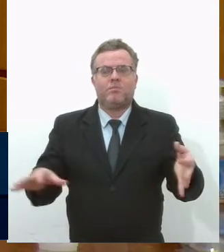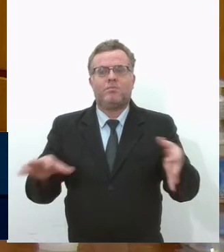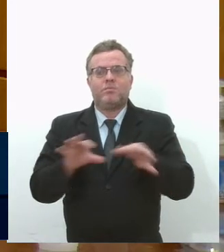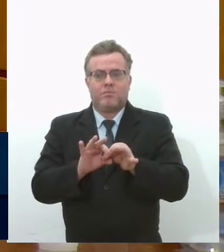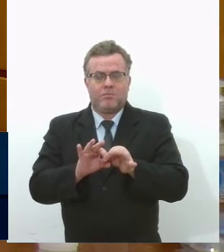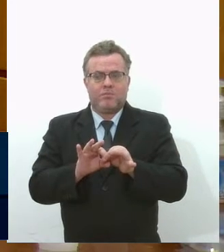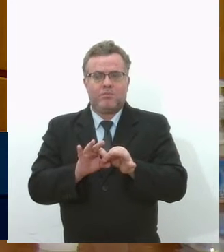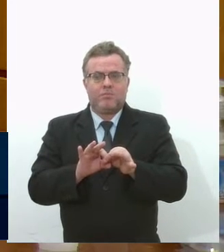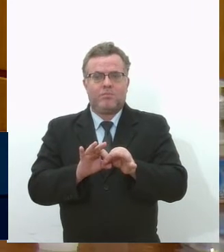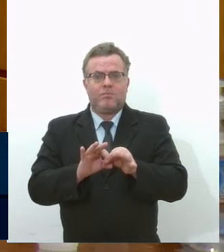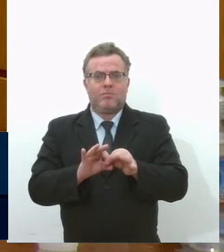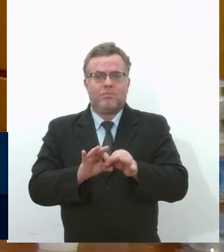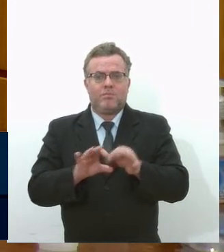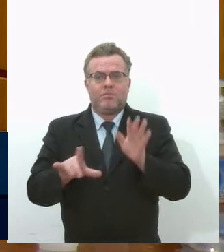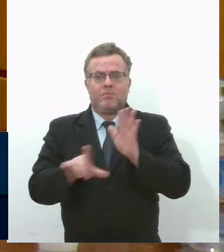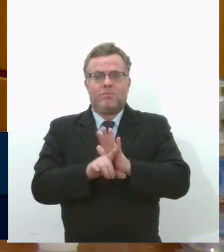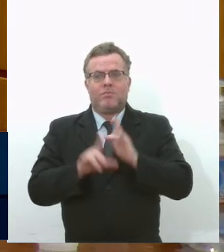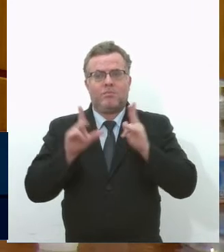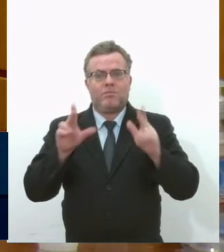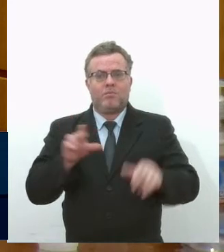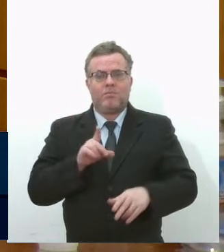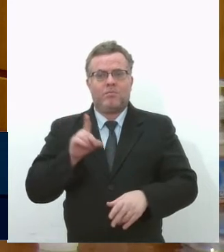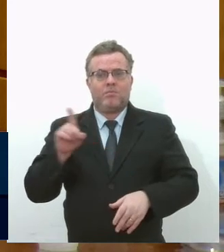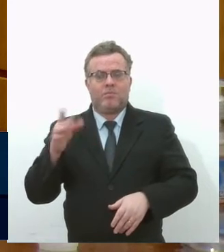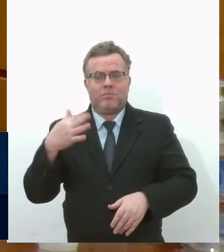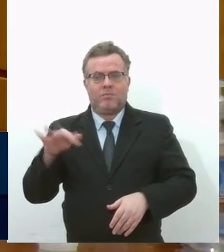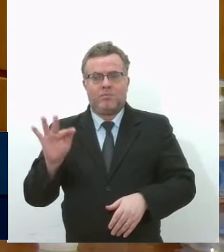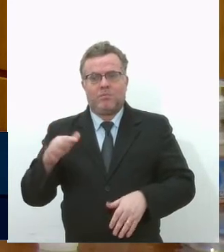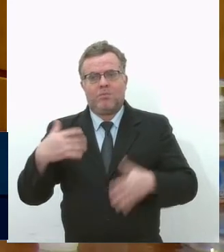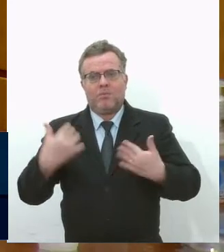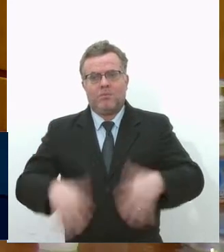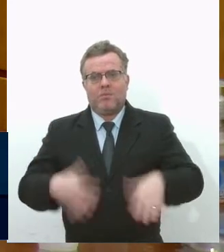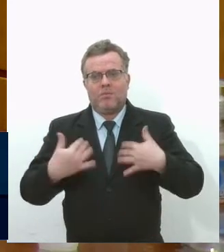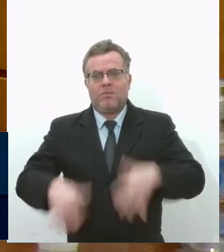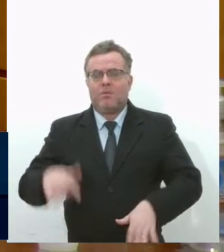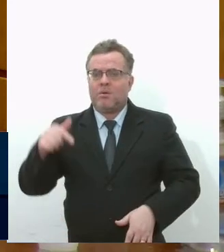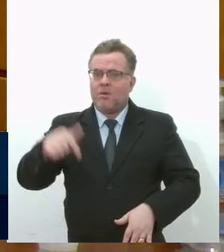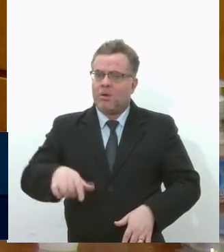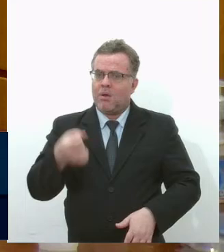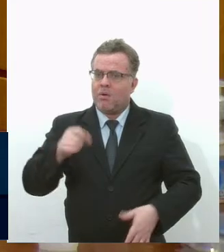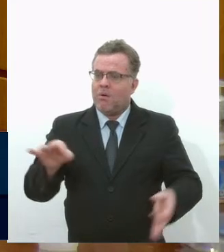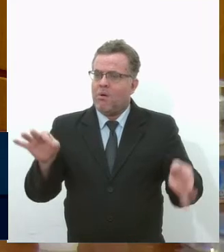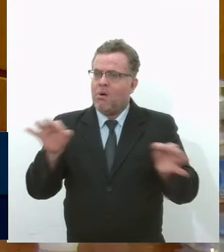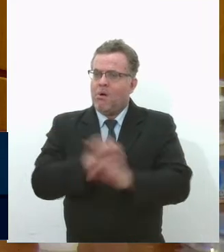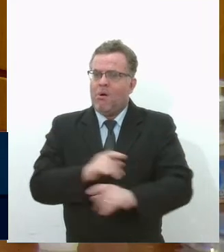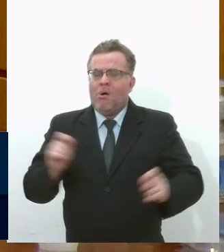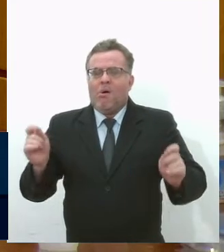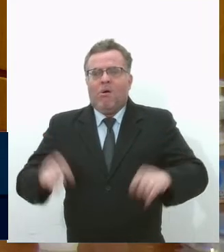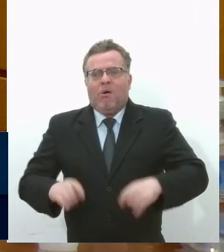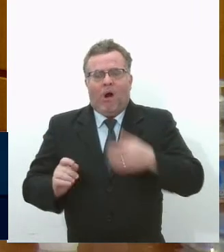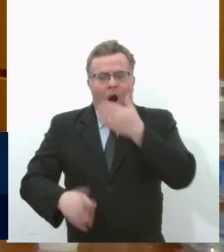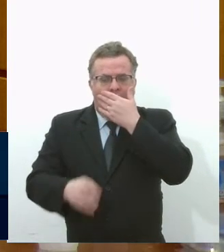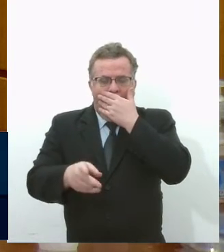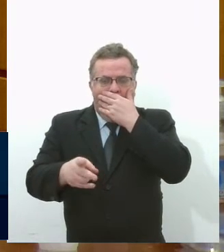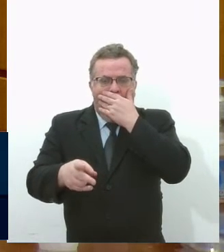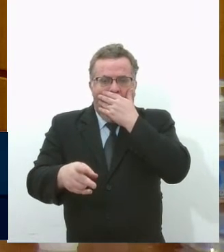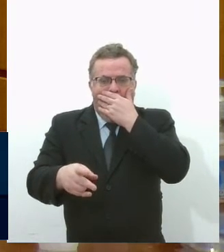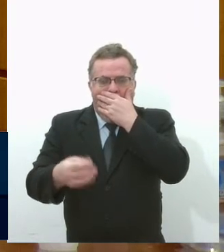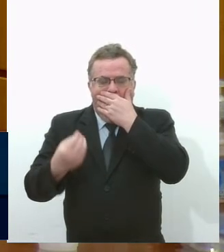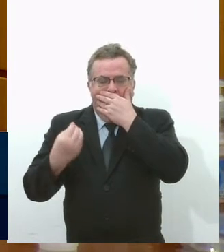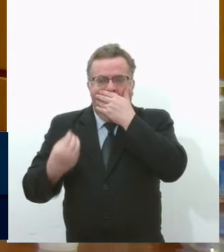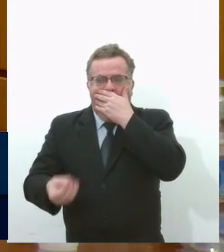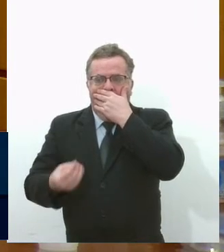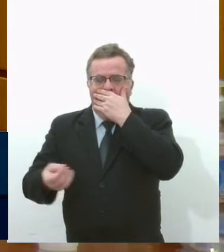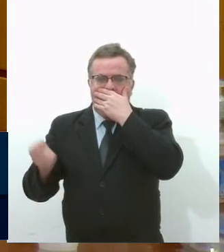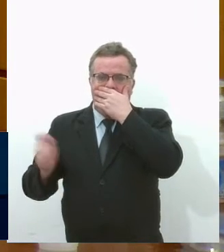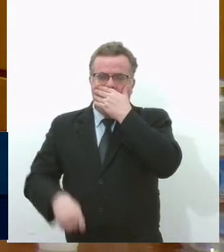à legislação federal. Porque o que é que acontece aqui em Sergipe, especificamente? A Fundação Getúlio Vargas